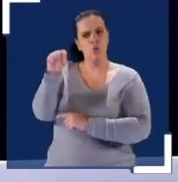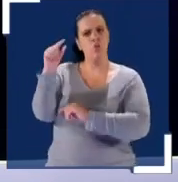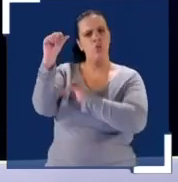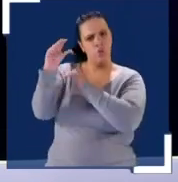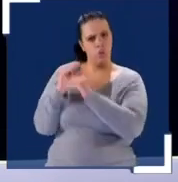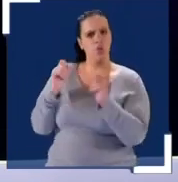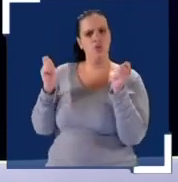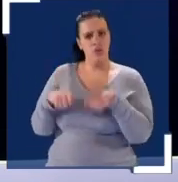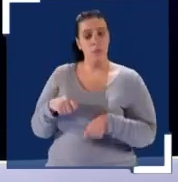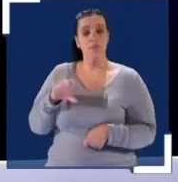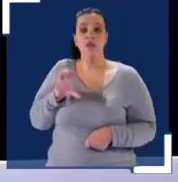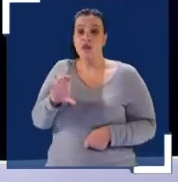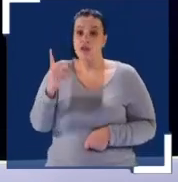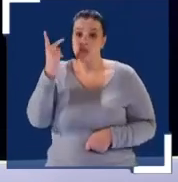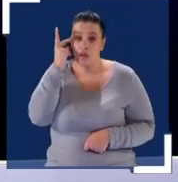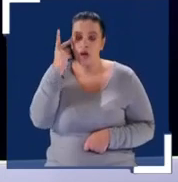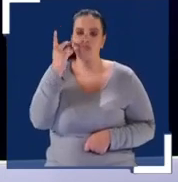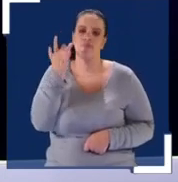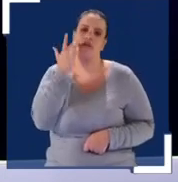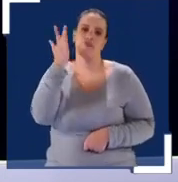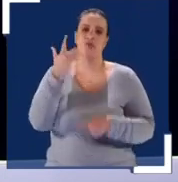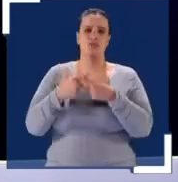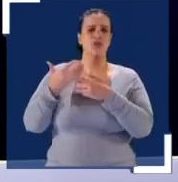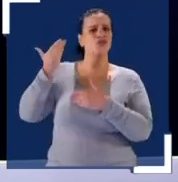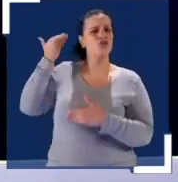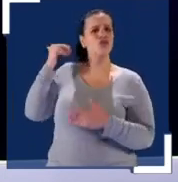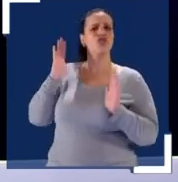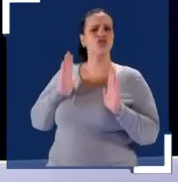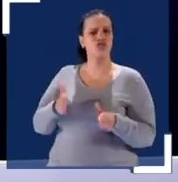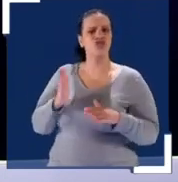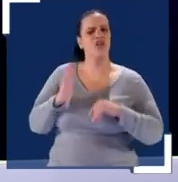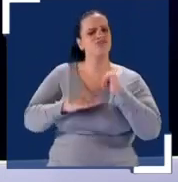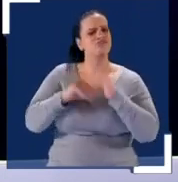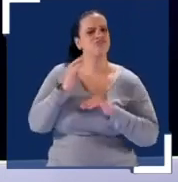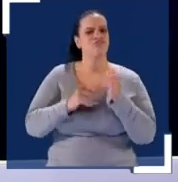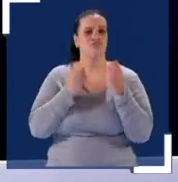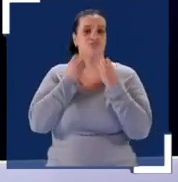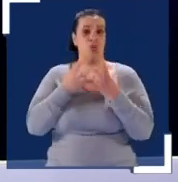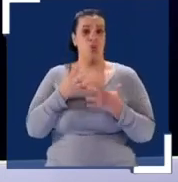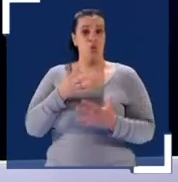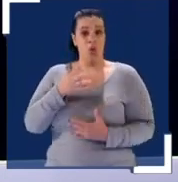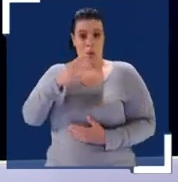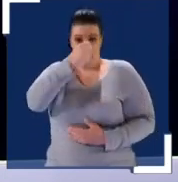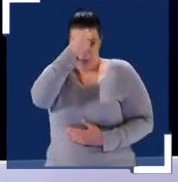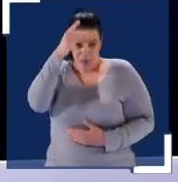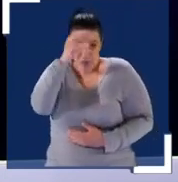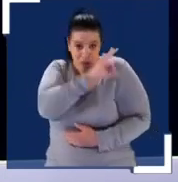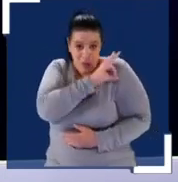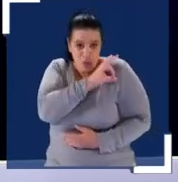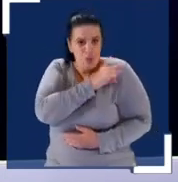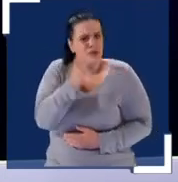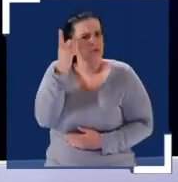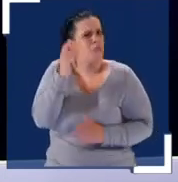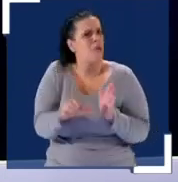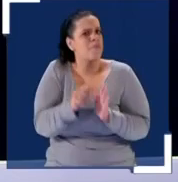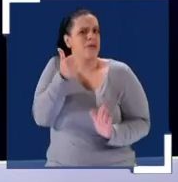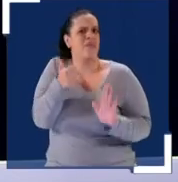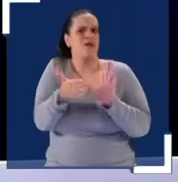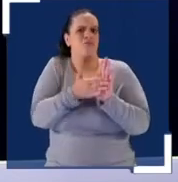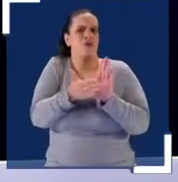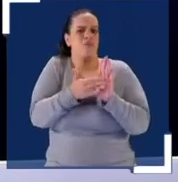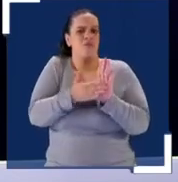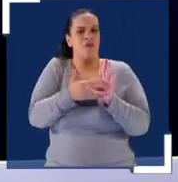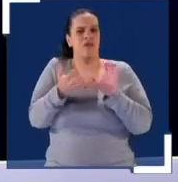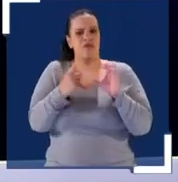estado, Simone, é mais fácil, pois já houve no passado ações bem-sucedidas. No município, São Paulo é o primeiro município do país a propor programa